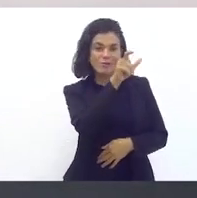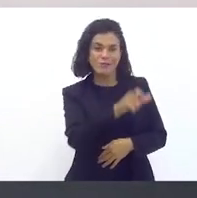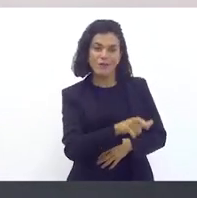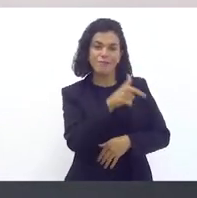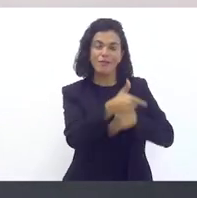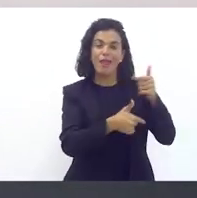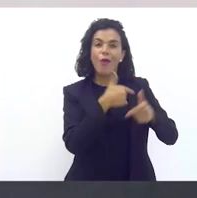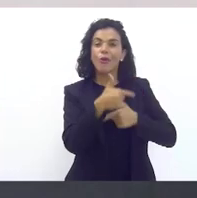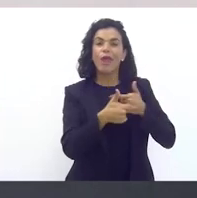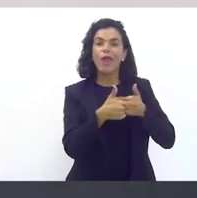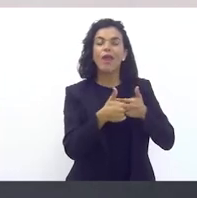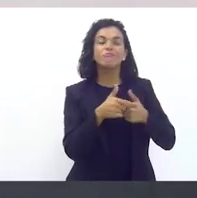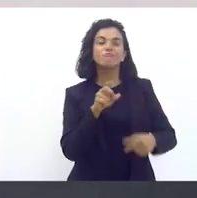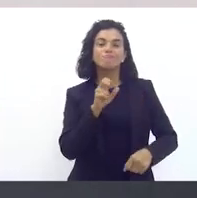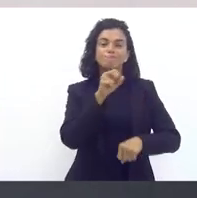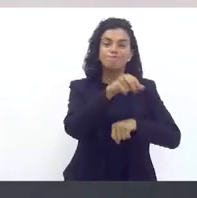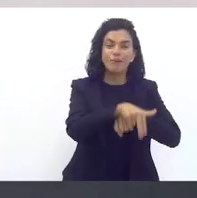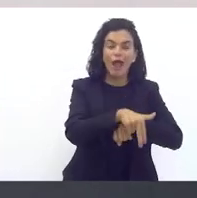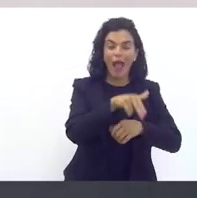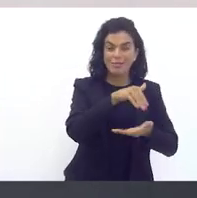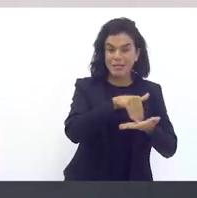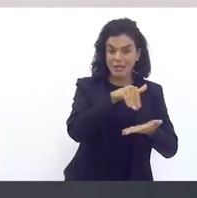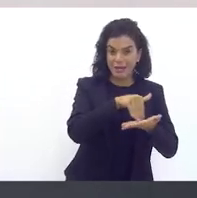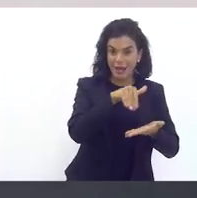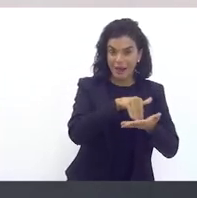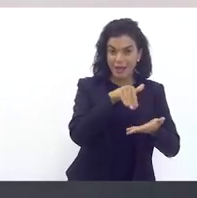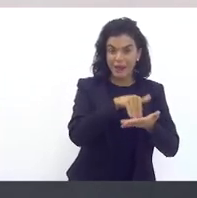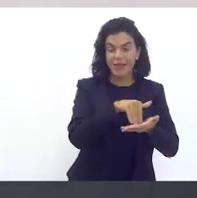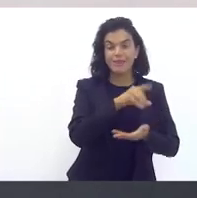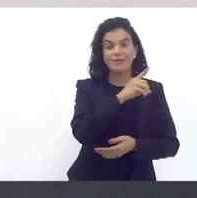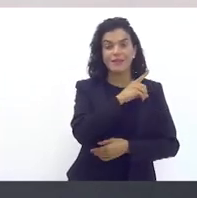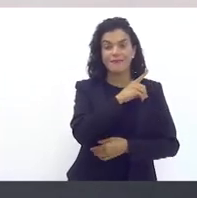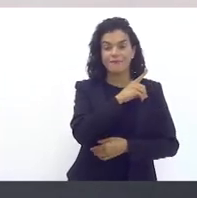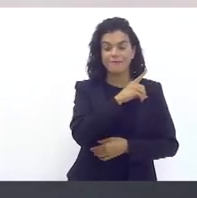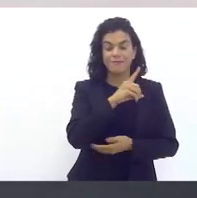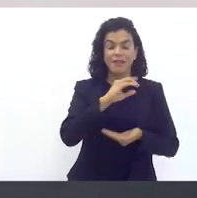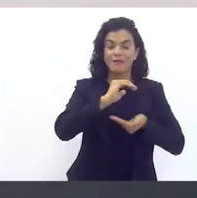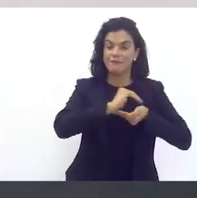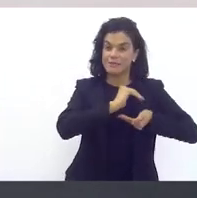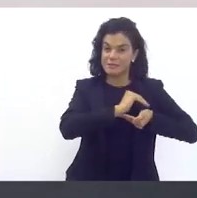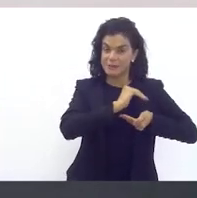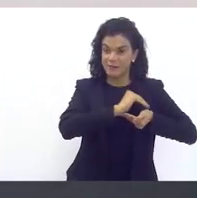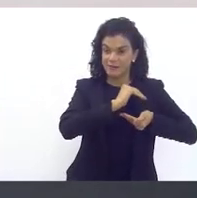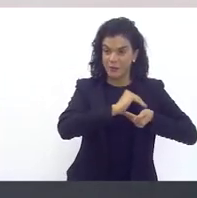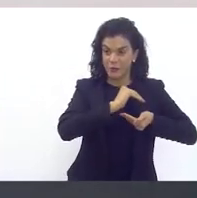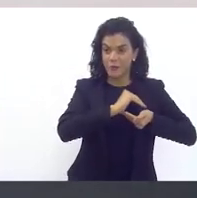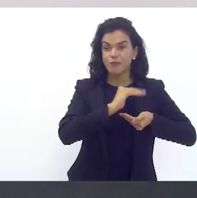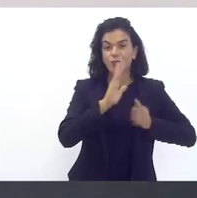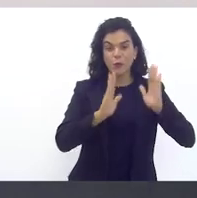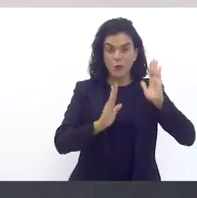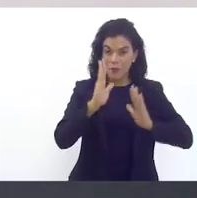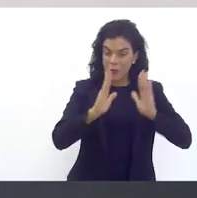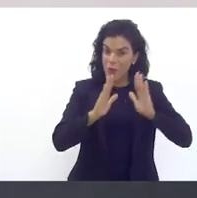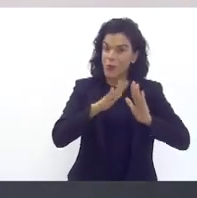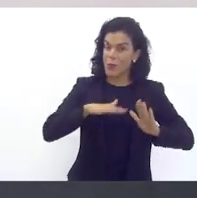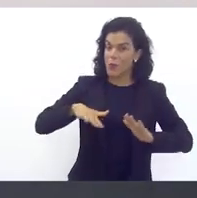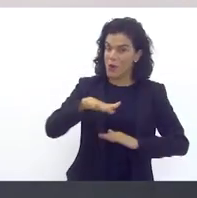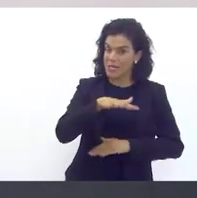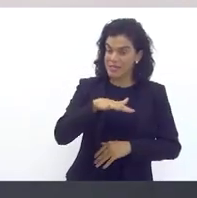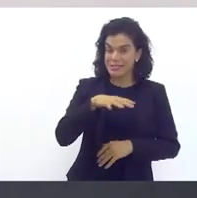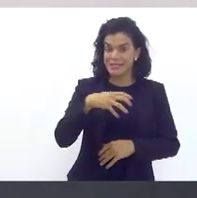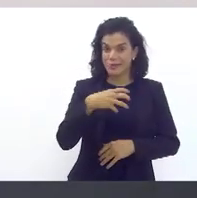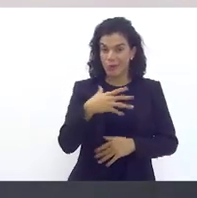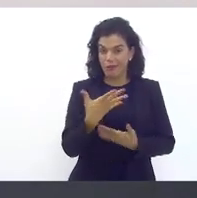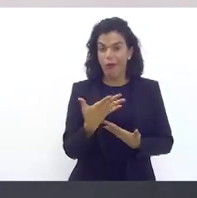assumindo a Secretaria da Defesa Civil no meio de uma crise, que não vem ao caso. Né? Então, eu conheço o seu sentimento